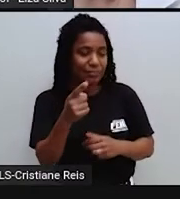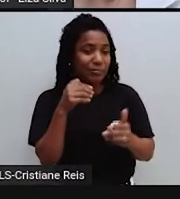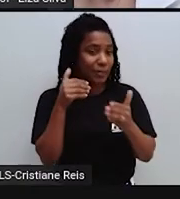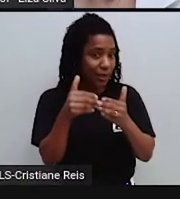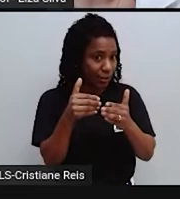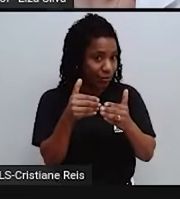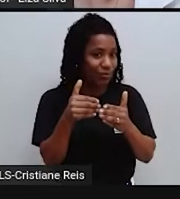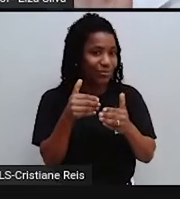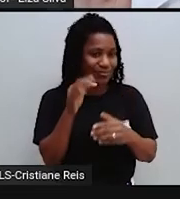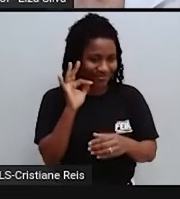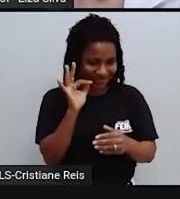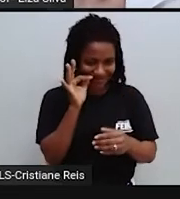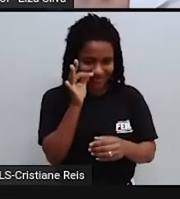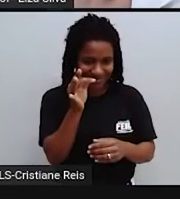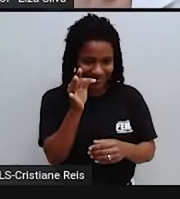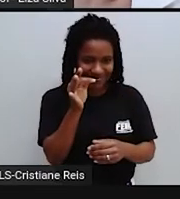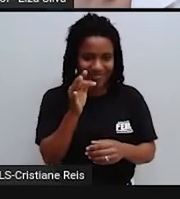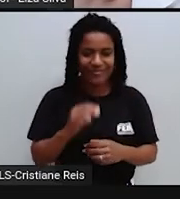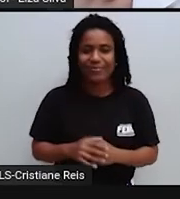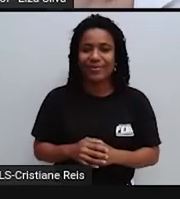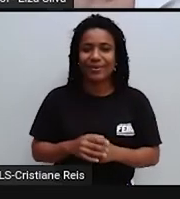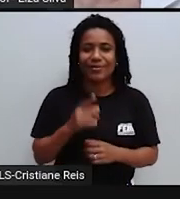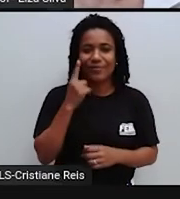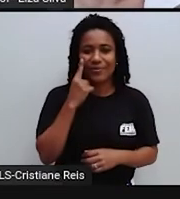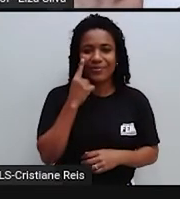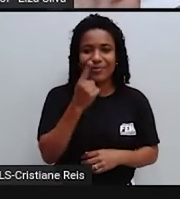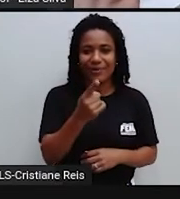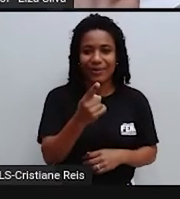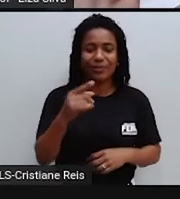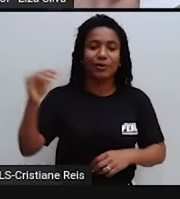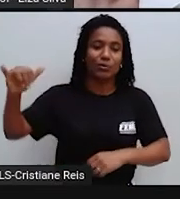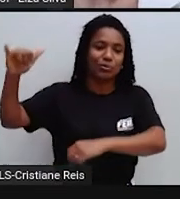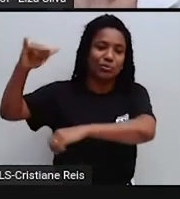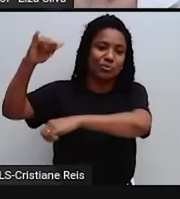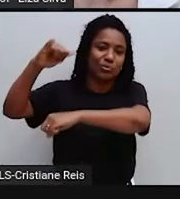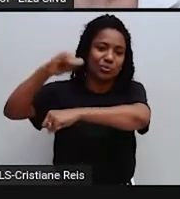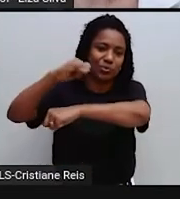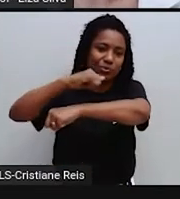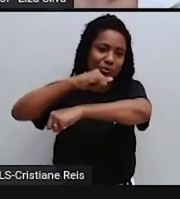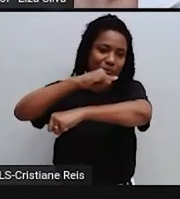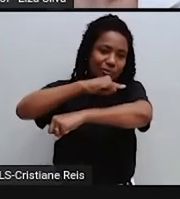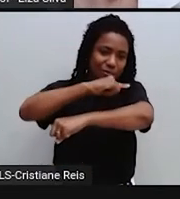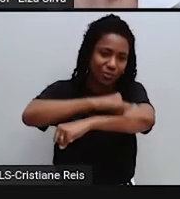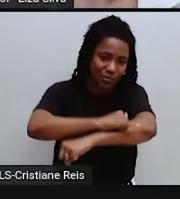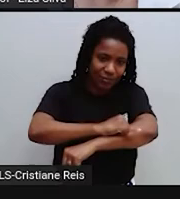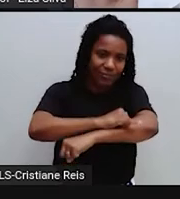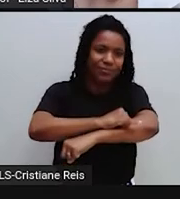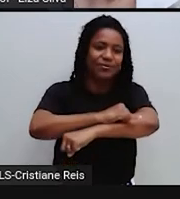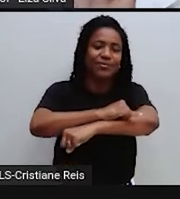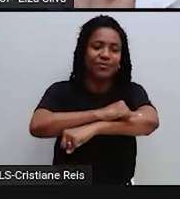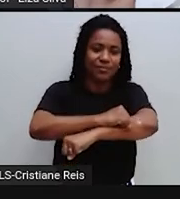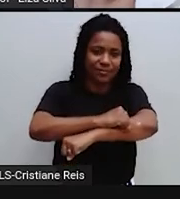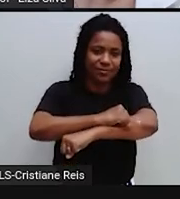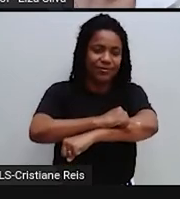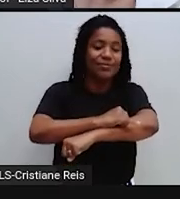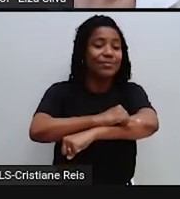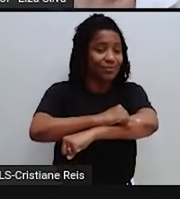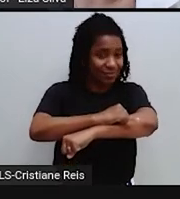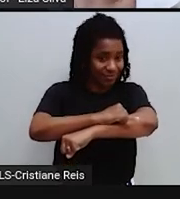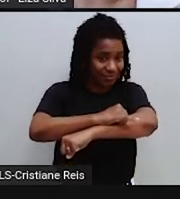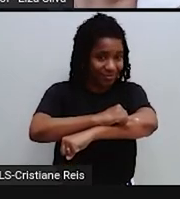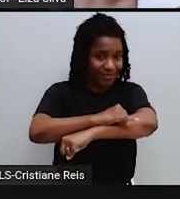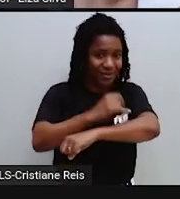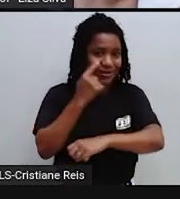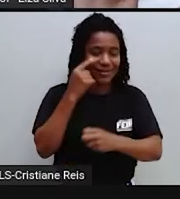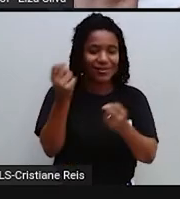acontecer. Olha aqui, logo depois que o avião pousa, vejam que eles estão aqui se dirigindo